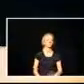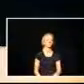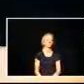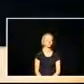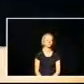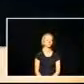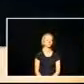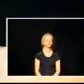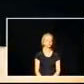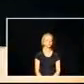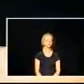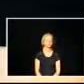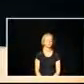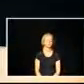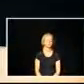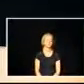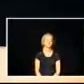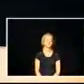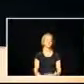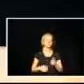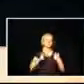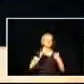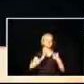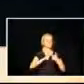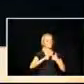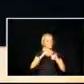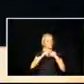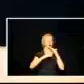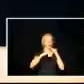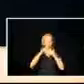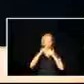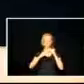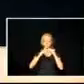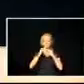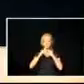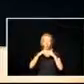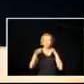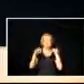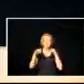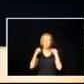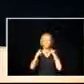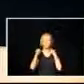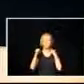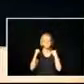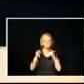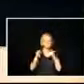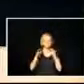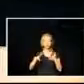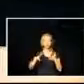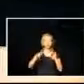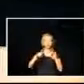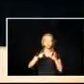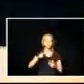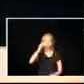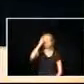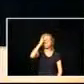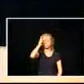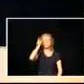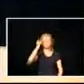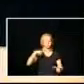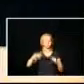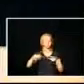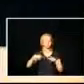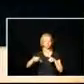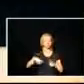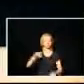porque essa revisão se faz realmente necessária para todos os funcionários da Unital e